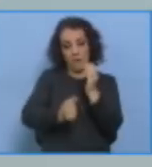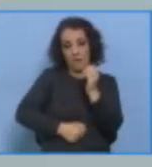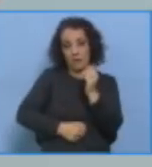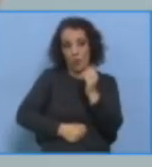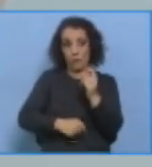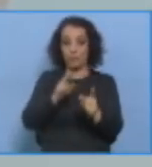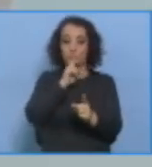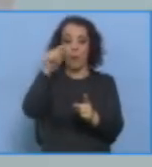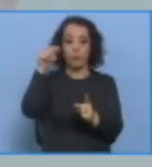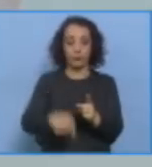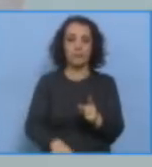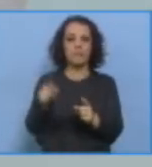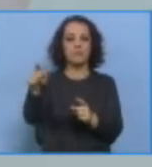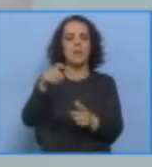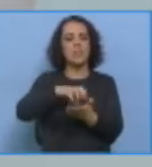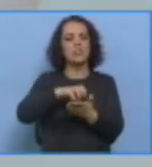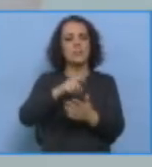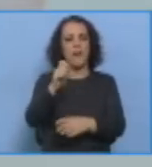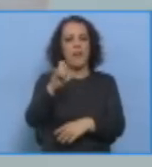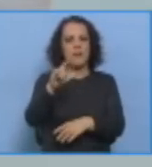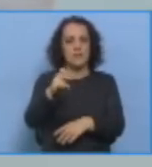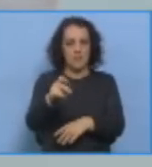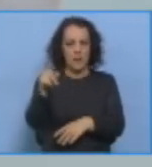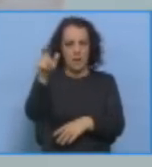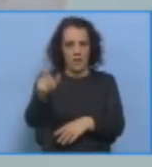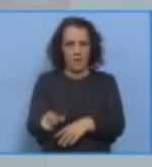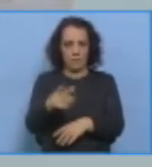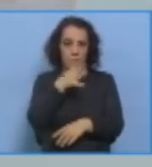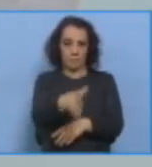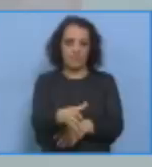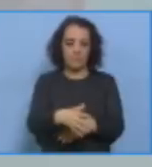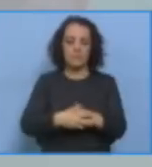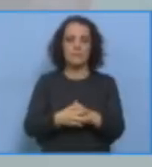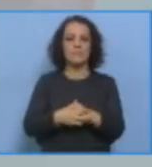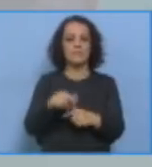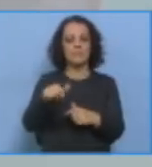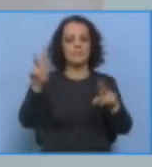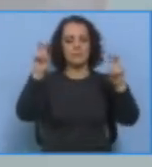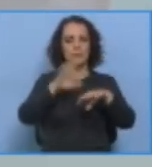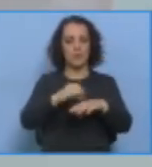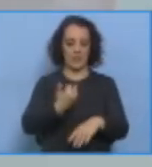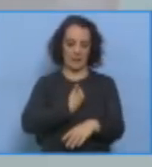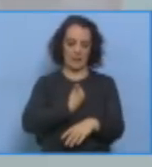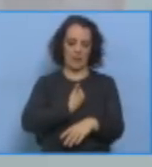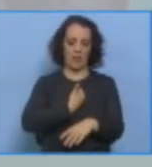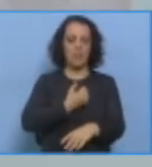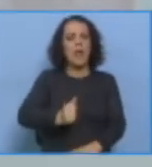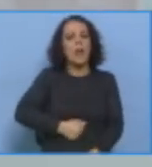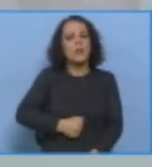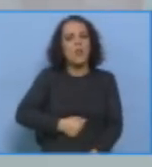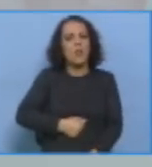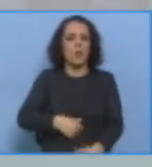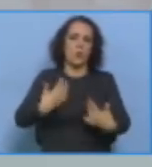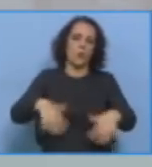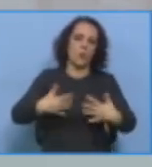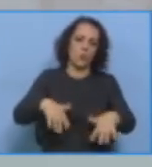reação imediata que foi feita na Agência Eclésia também pelo Fernando Magalhães, é esta questão da identidade católica. Este é um problema que cuidam